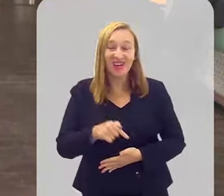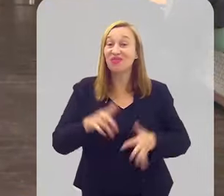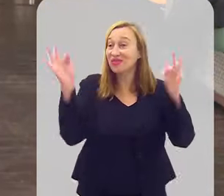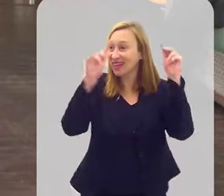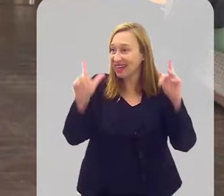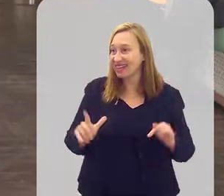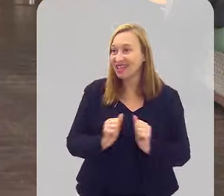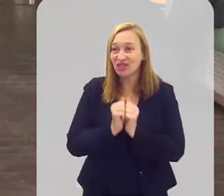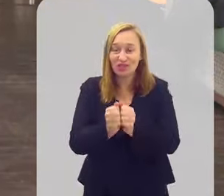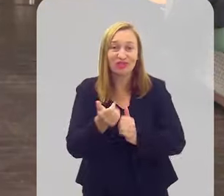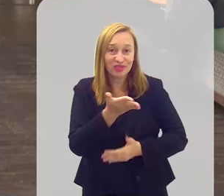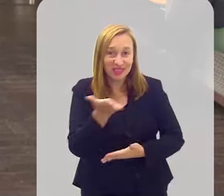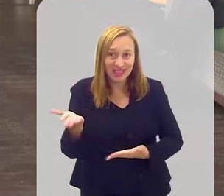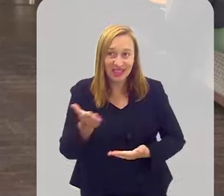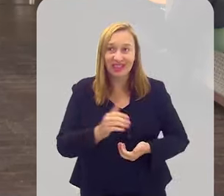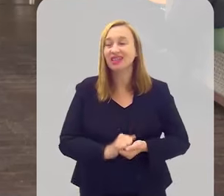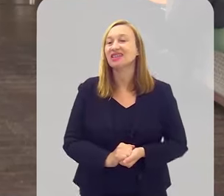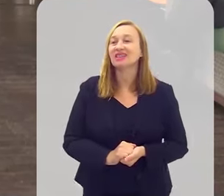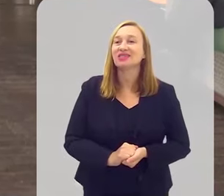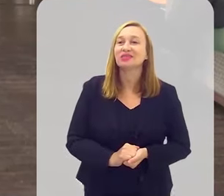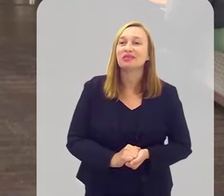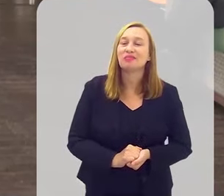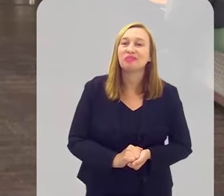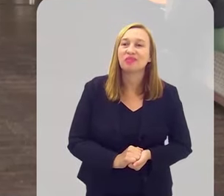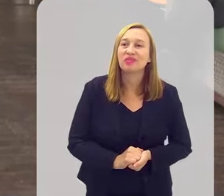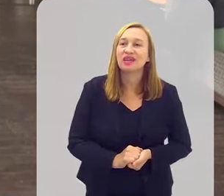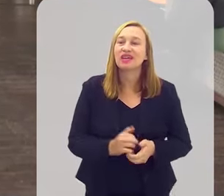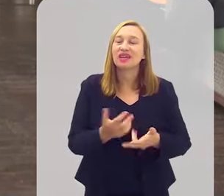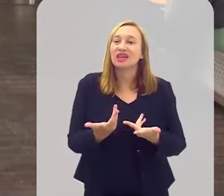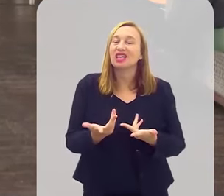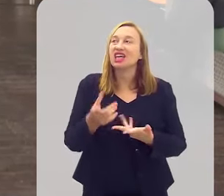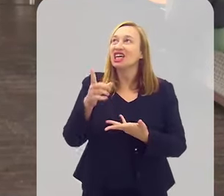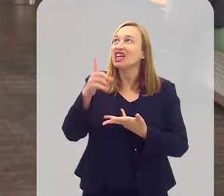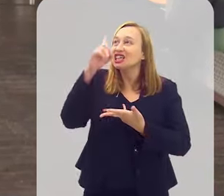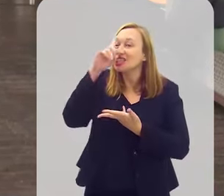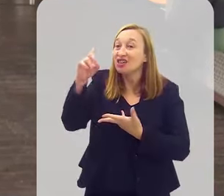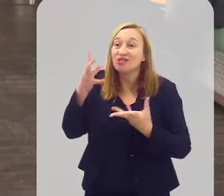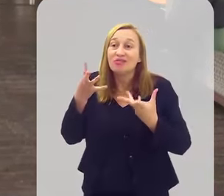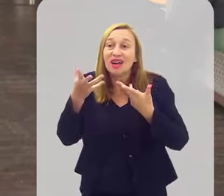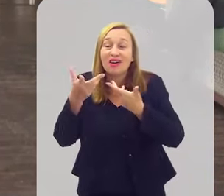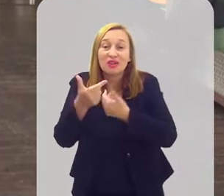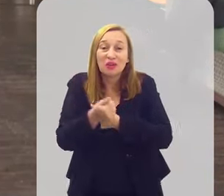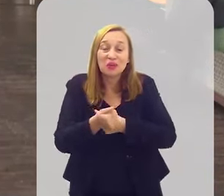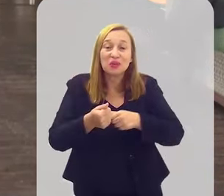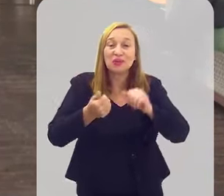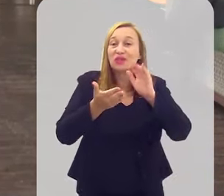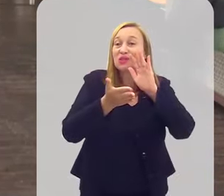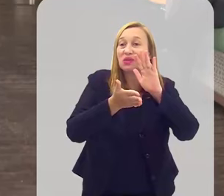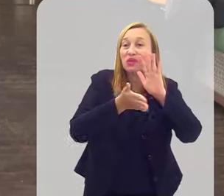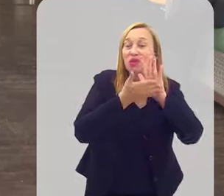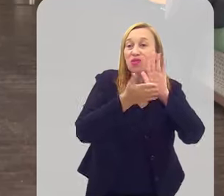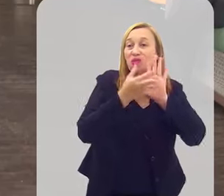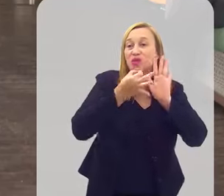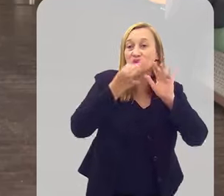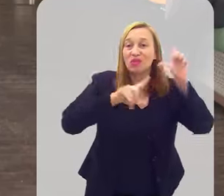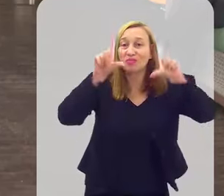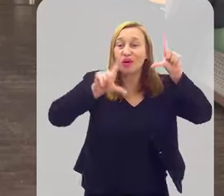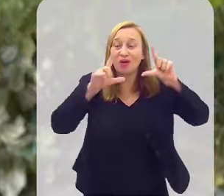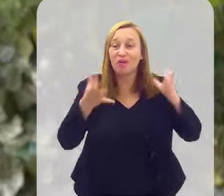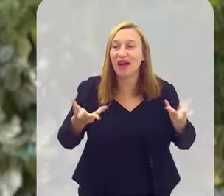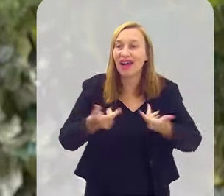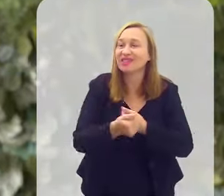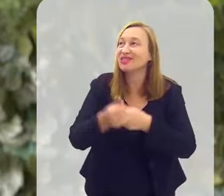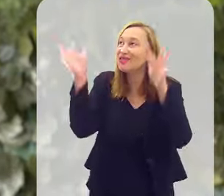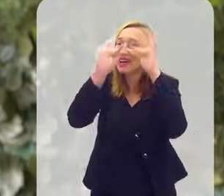vez muito feliz de estar aqui né louvando engrandecendo o nome do nosso Deus né nesse programa maravilhoso muito